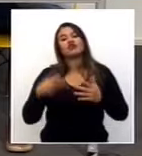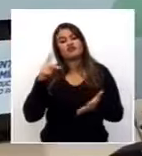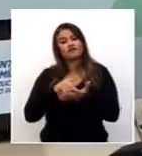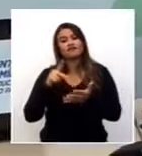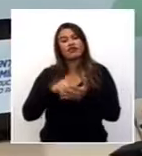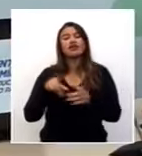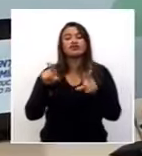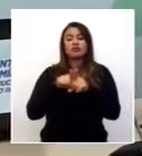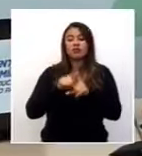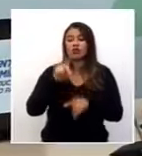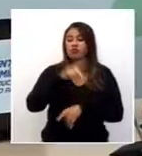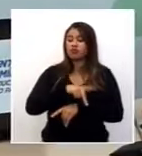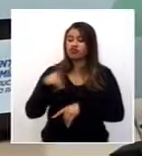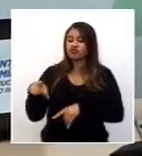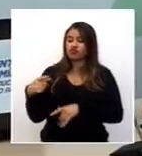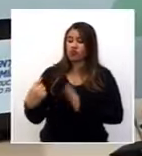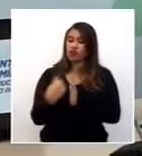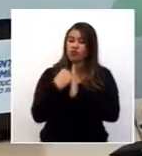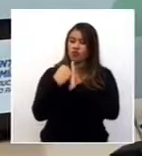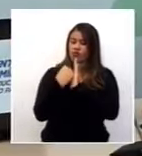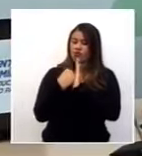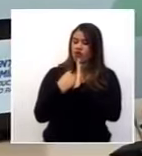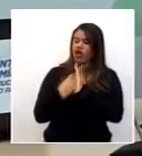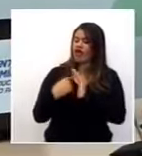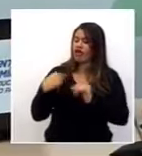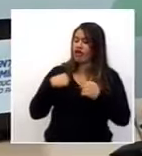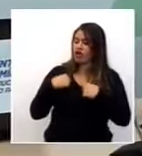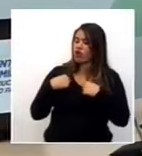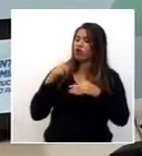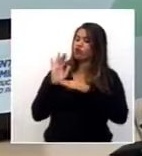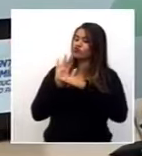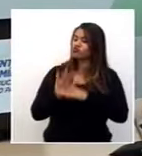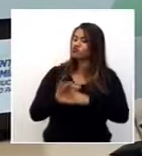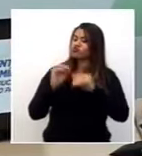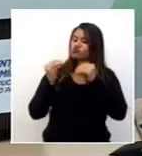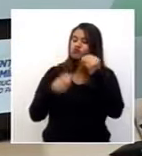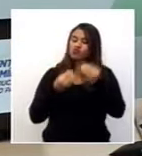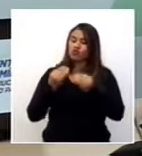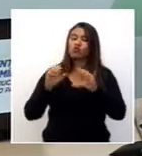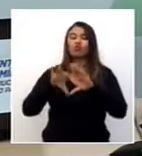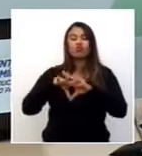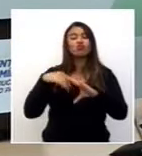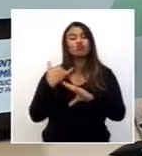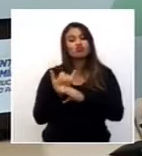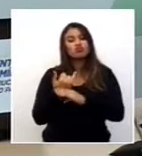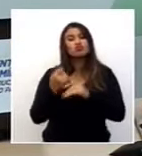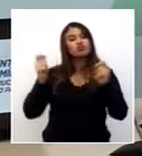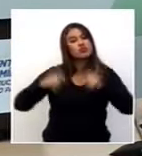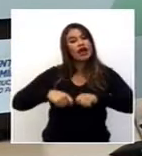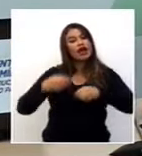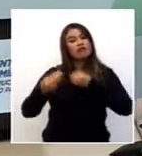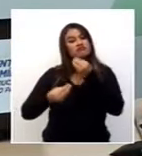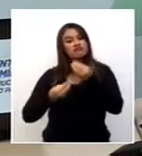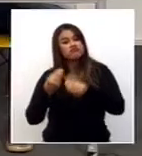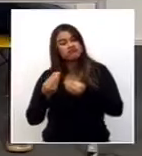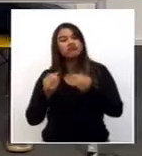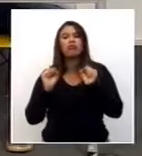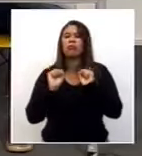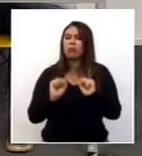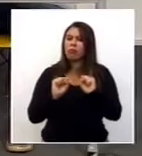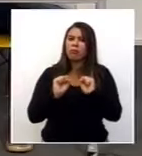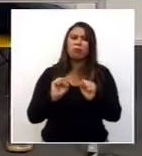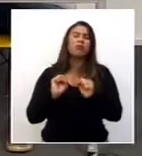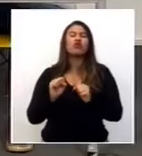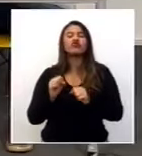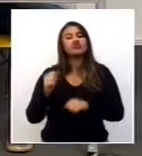auxiliar esse aluno em casa também, né? Nas atividades, um vídeo que ele pode ver no YouTube, que ele está com alguma dúvida, o aluno, né? Sim. Então é importante